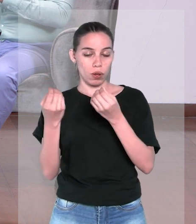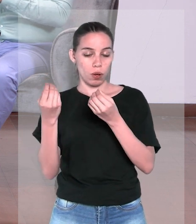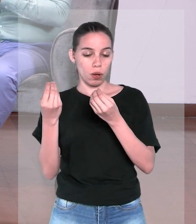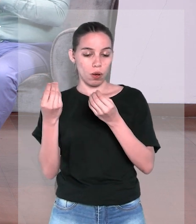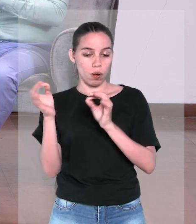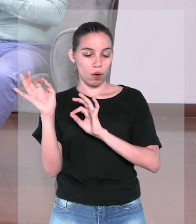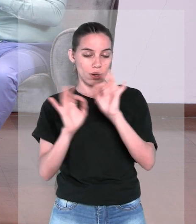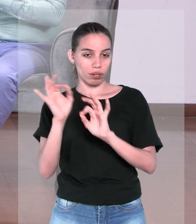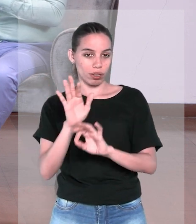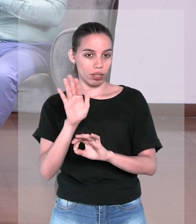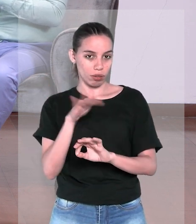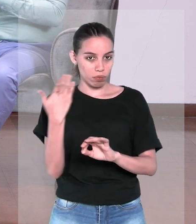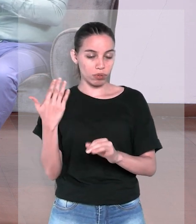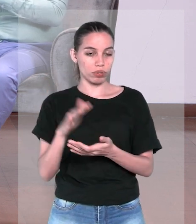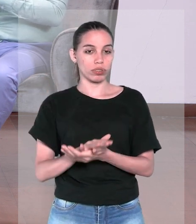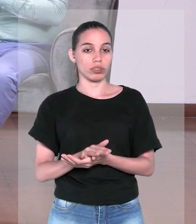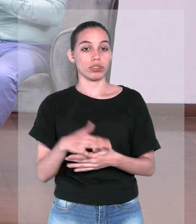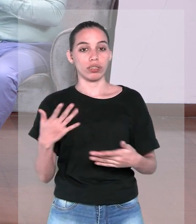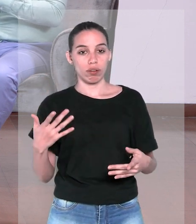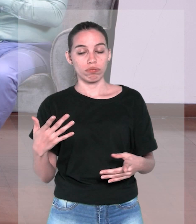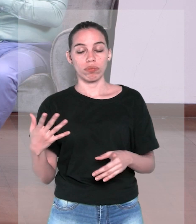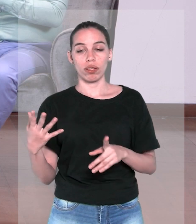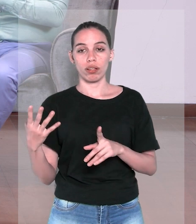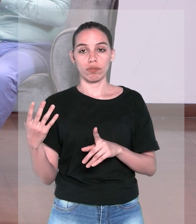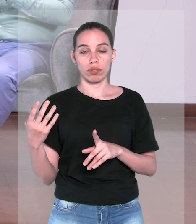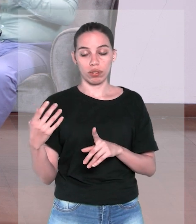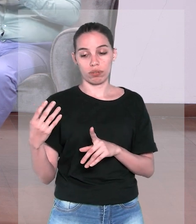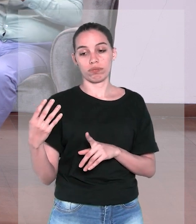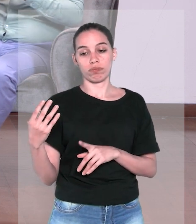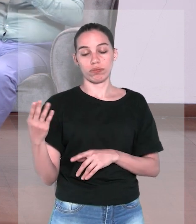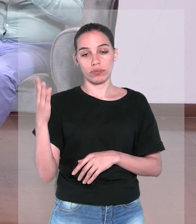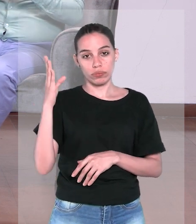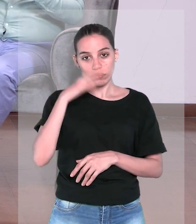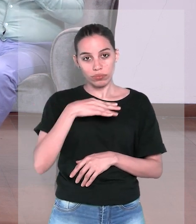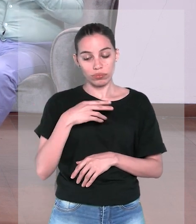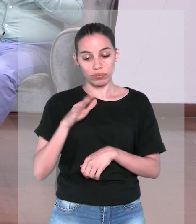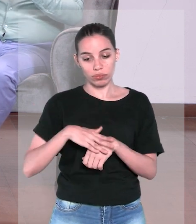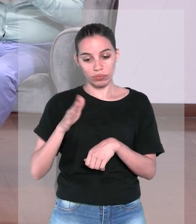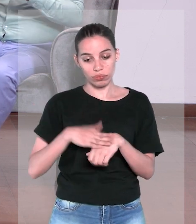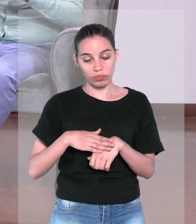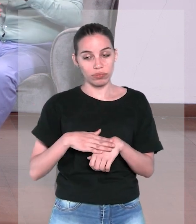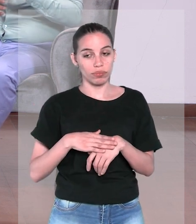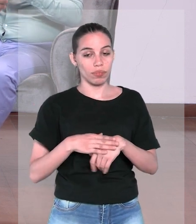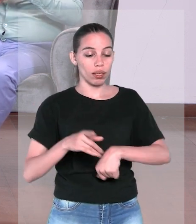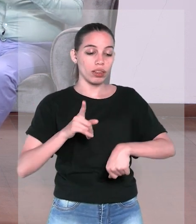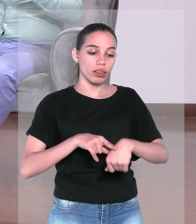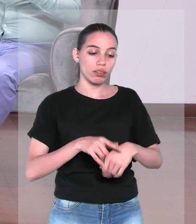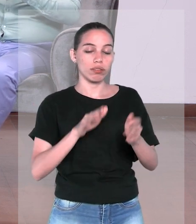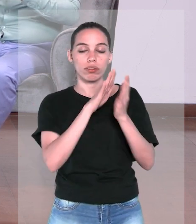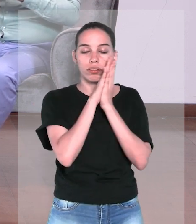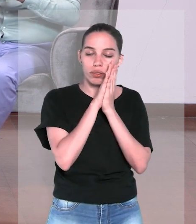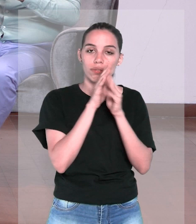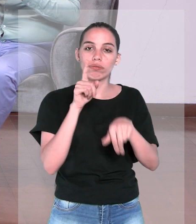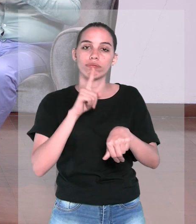tem que aprender a se autocuidar. A gente não aprendeu isso. Por exemplo, como é que a gente dorme? Como é que a